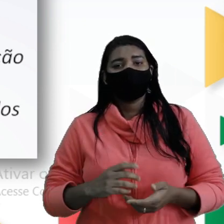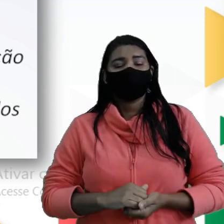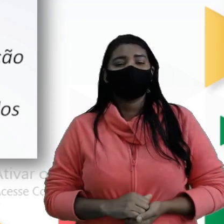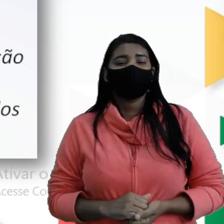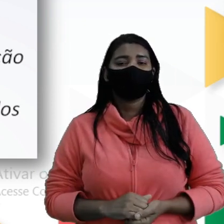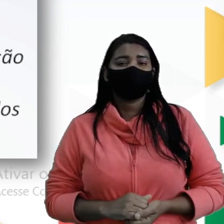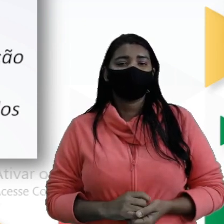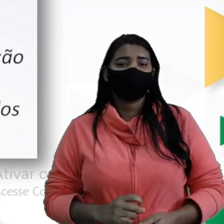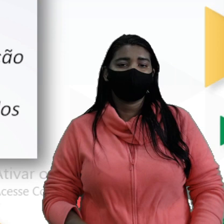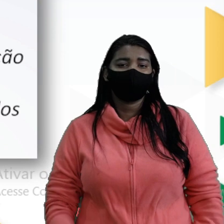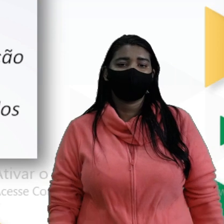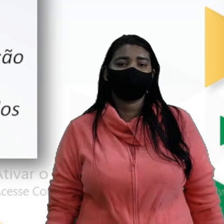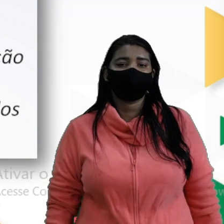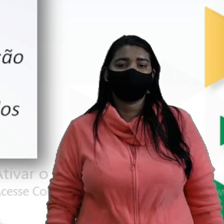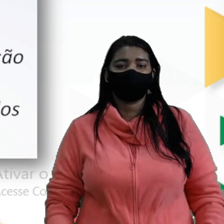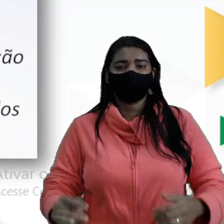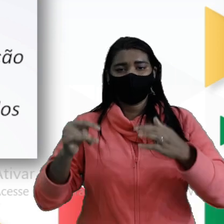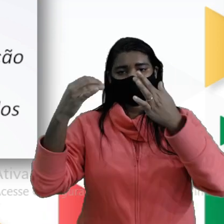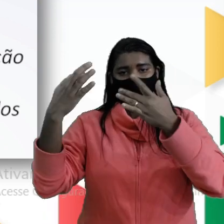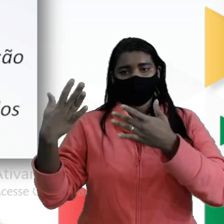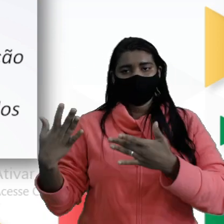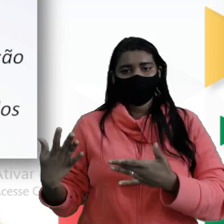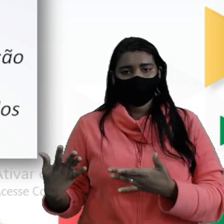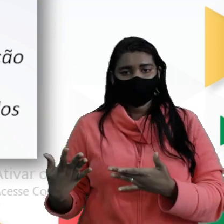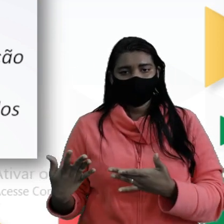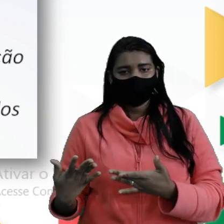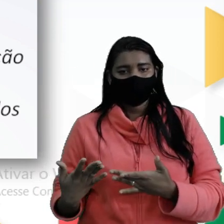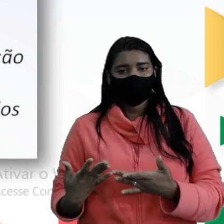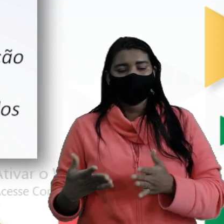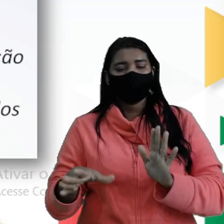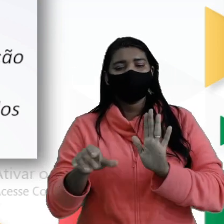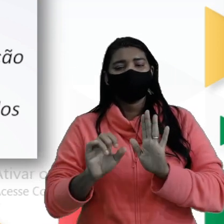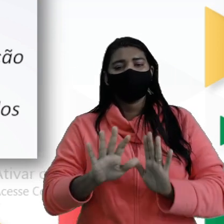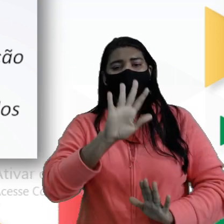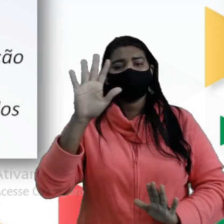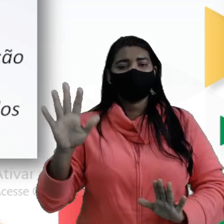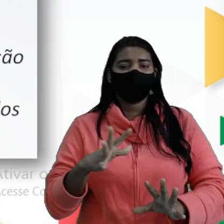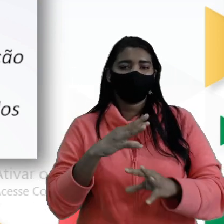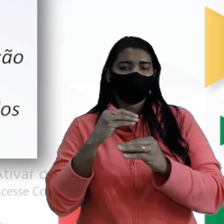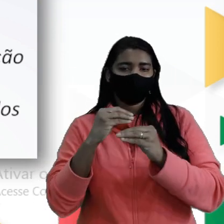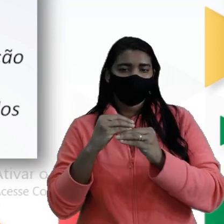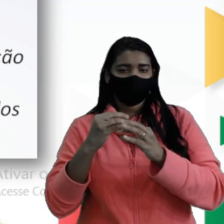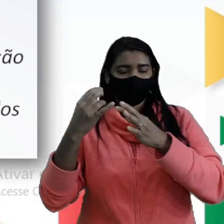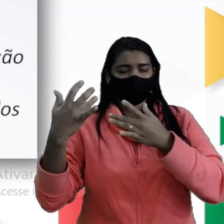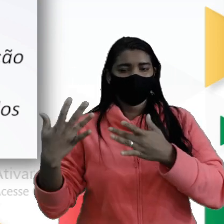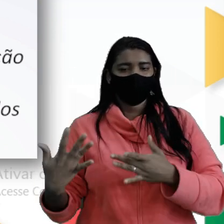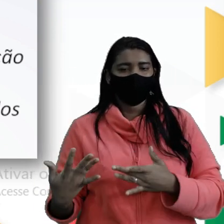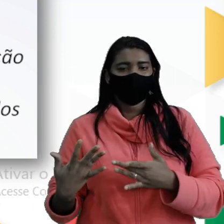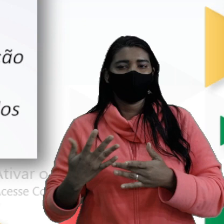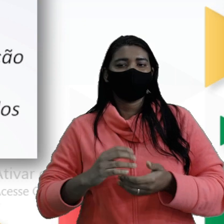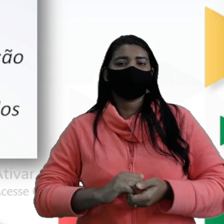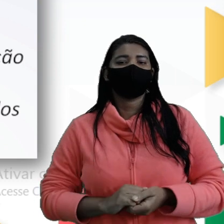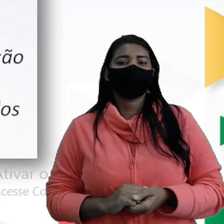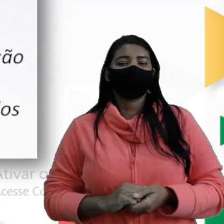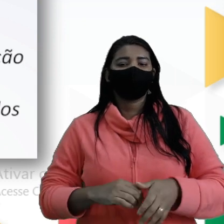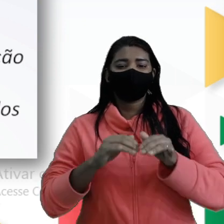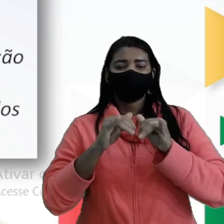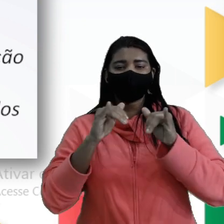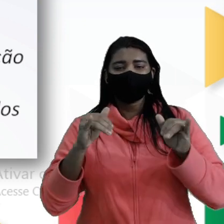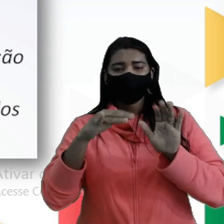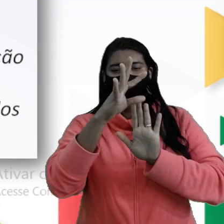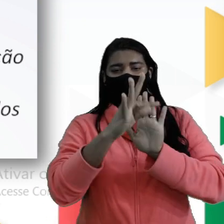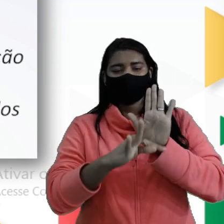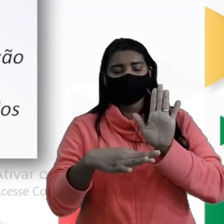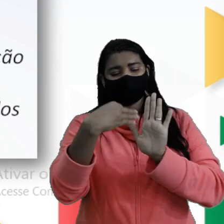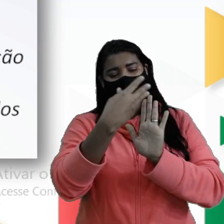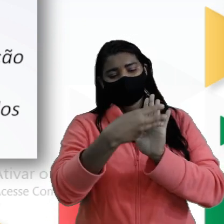certo? Veja que embaixo nós temos se a média de consumo global. Veja só que há um pronunciamento, há um texto